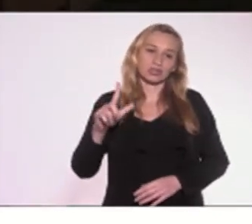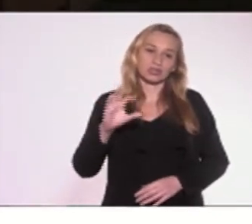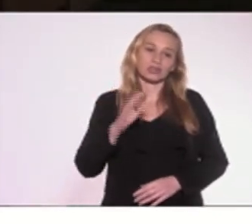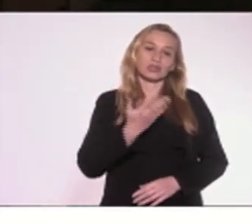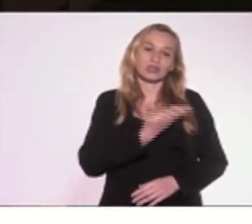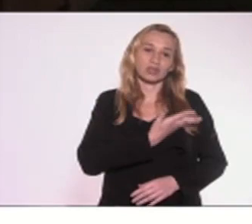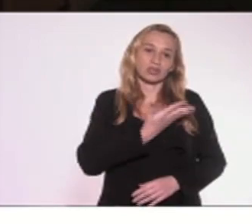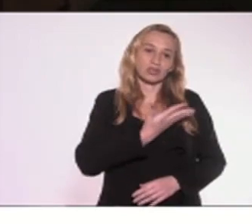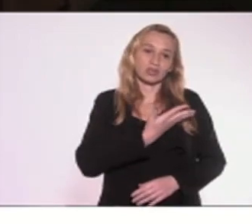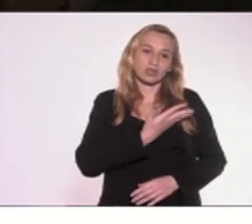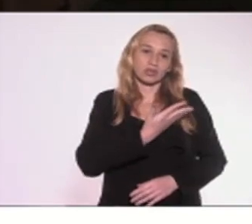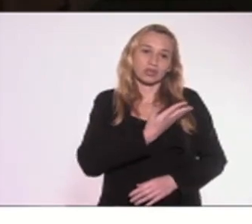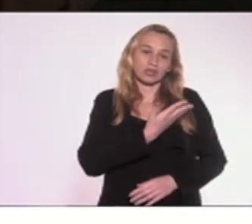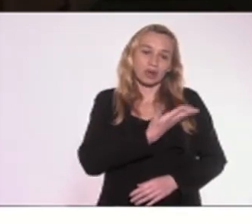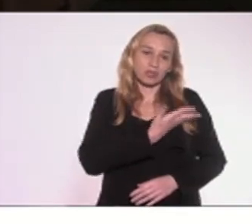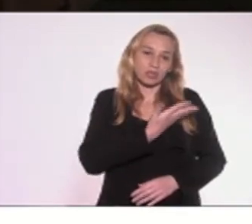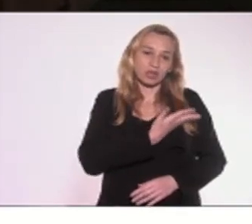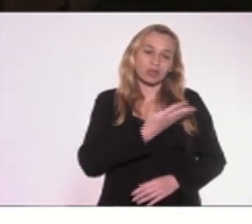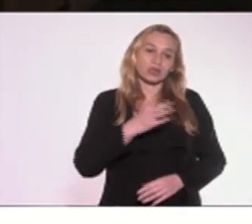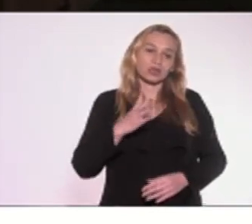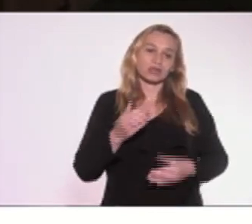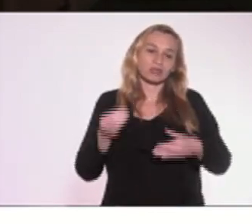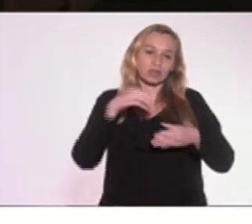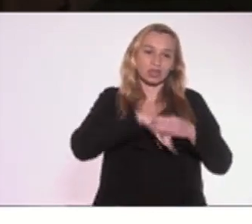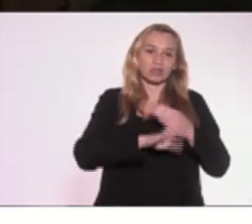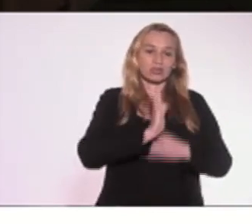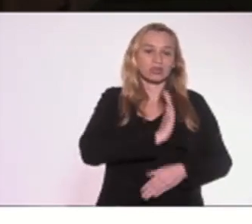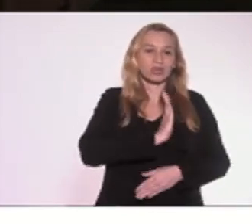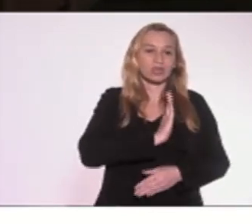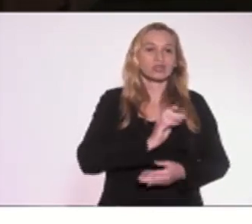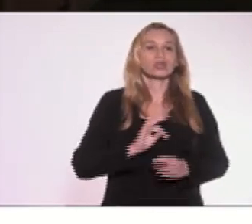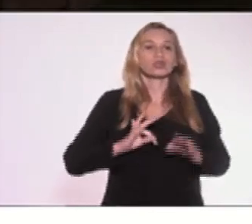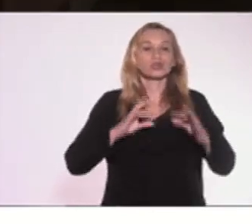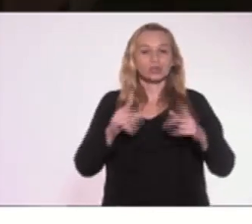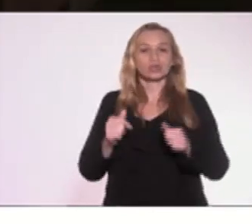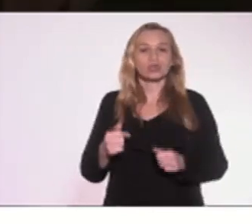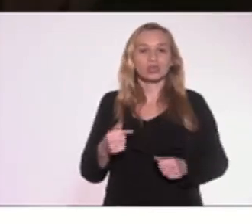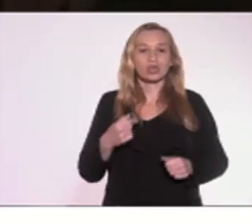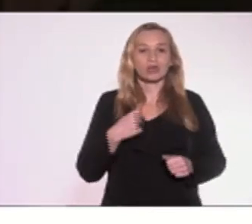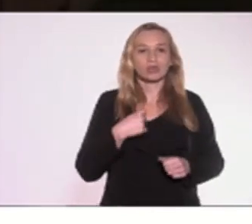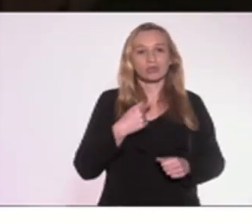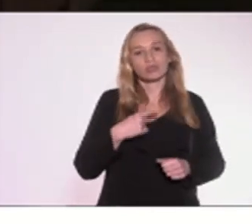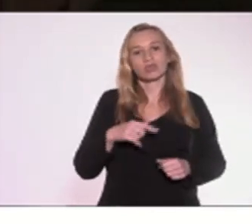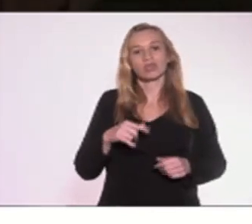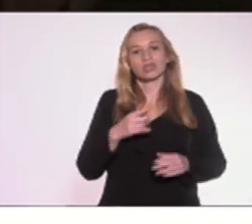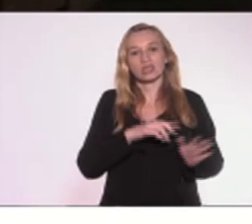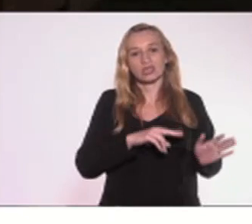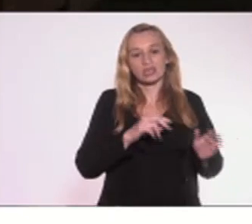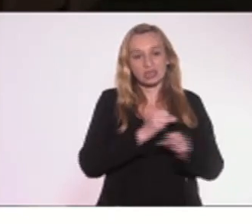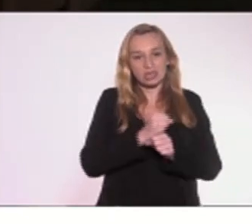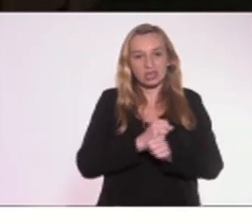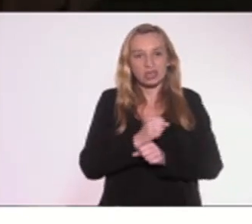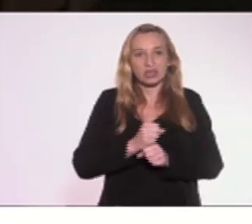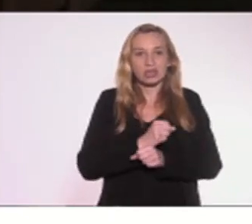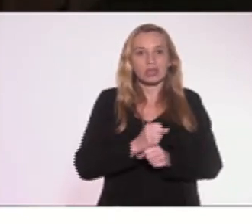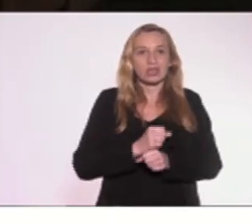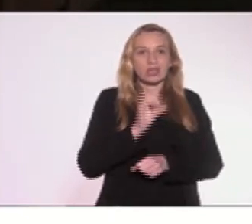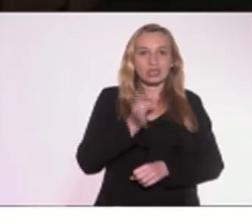amigo que eu tenho no coração. Governador, tudo que eu estou passando esse ano, pode ter certeza que o senhor faz